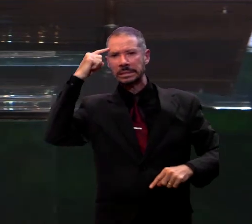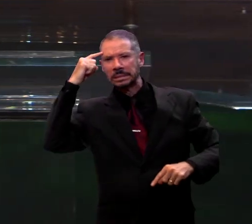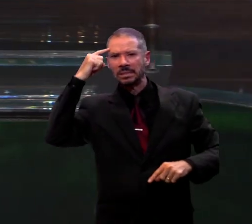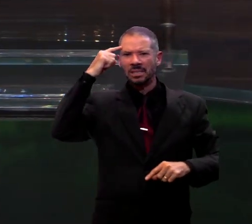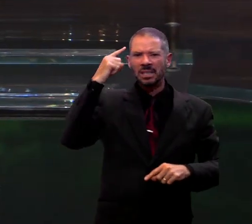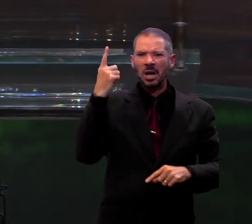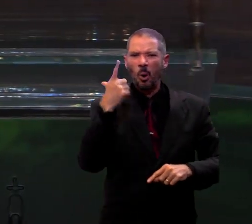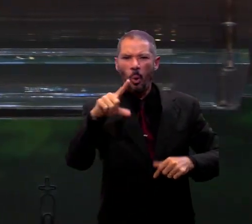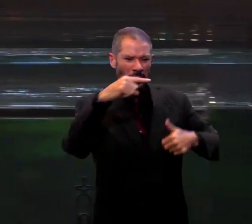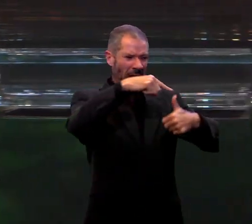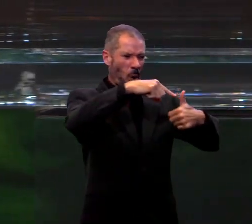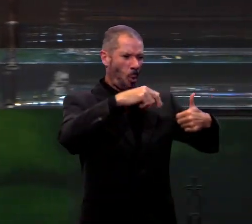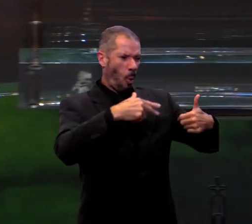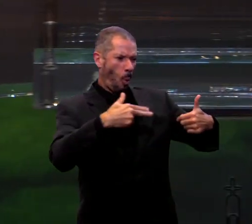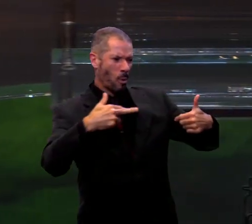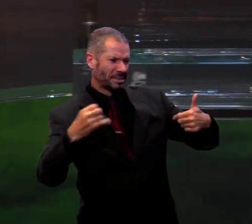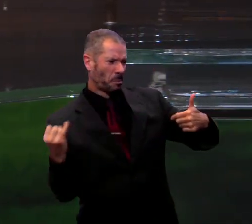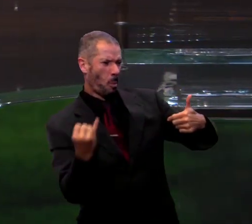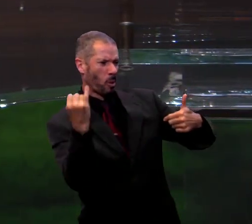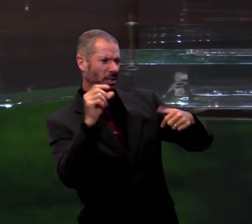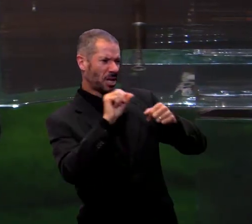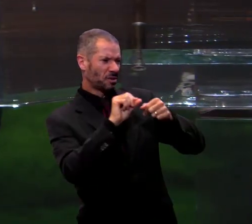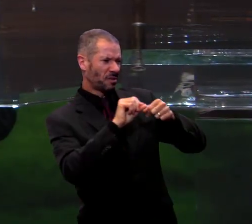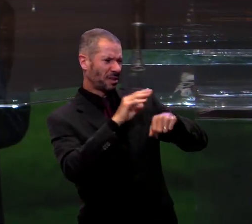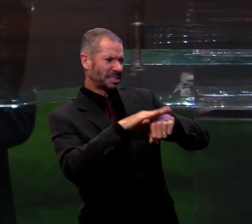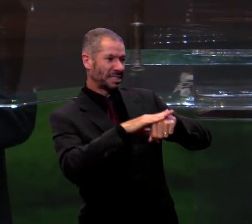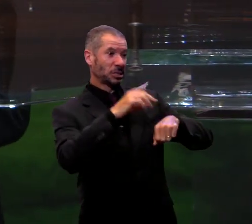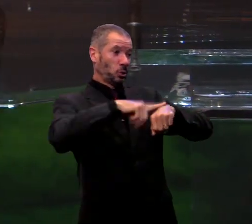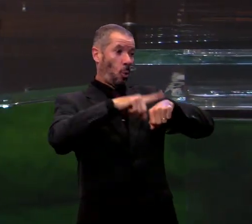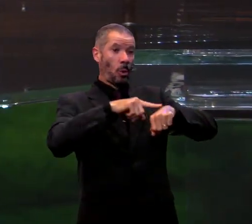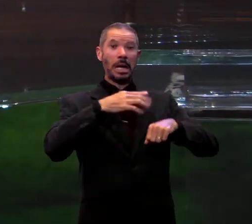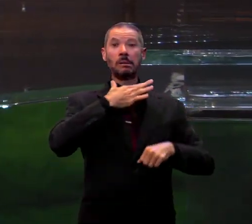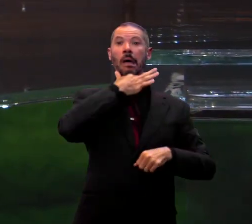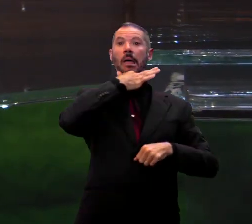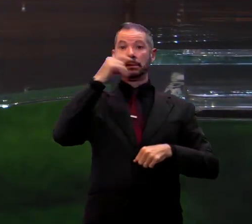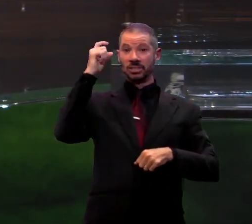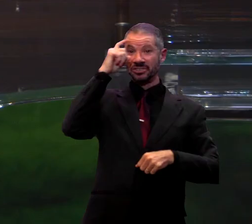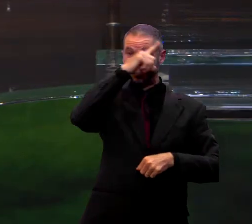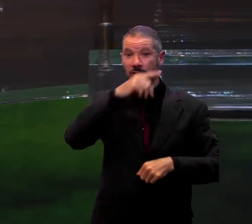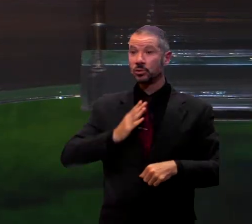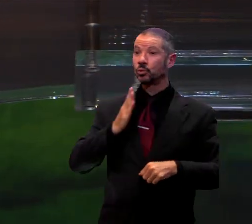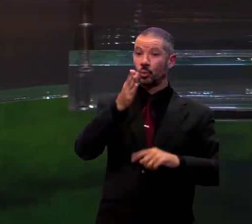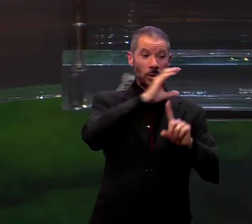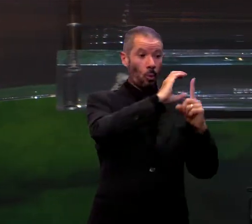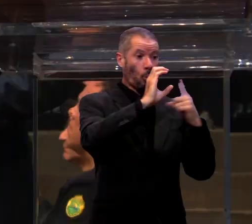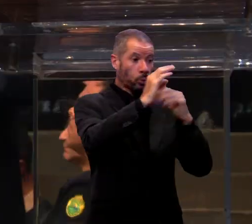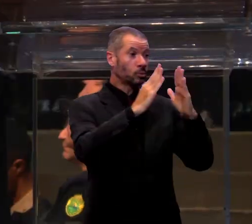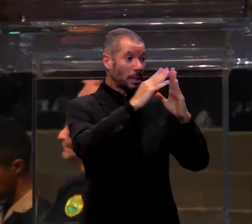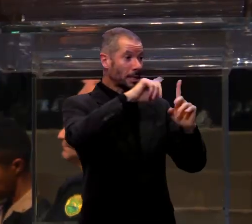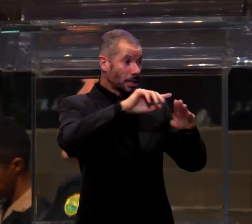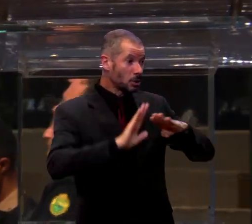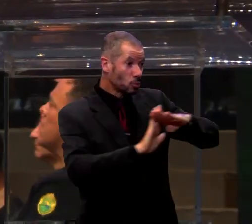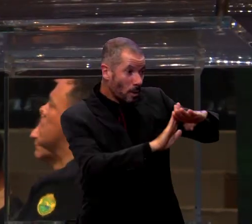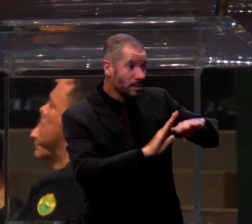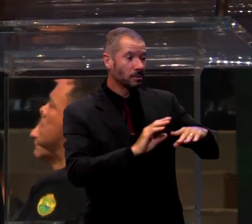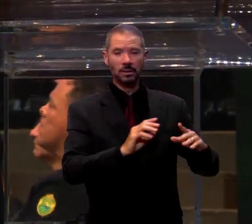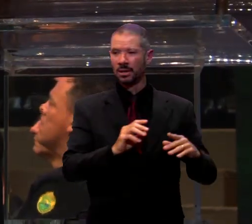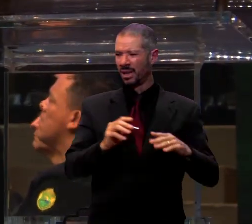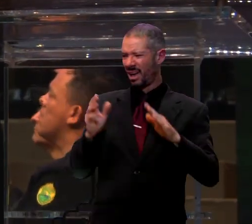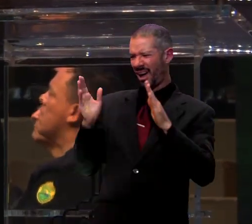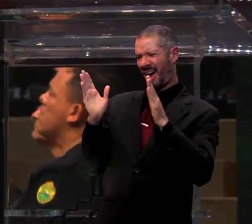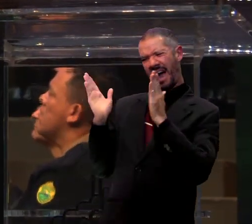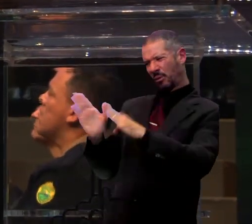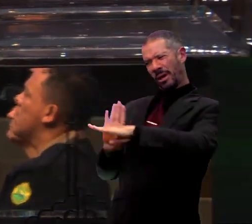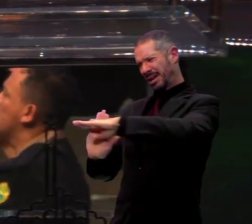coisas importantes para fazer. Está apertado o horário. Eu estou indo para a igreja, para o culto da igreja. É melhor eu não fazer isso